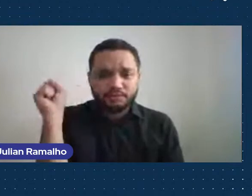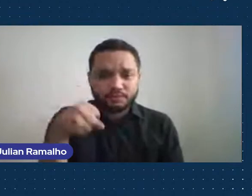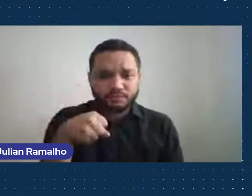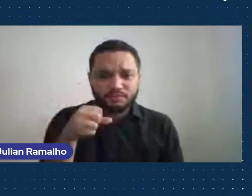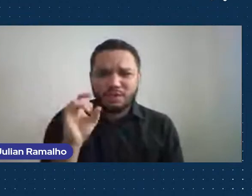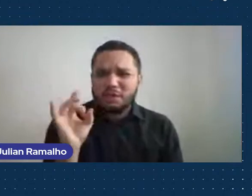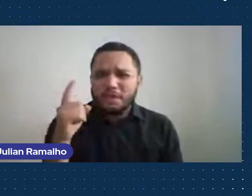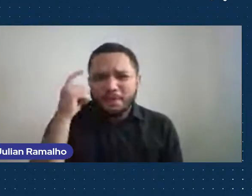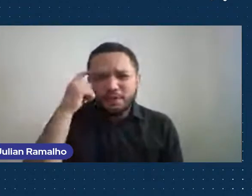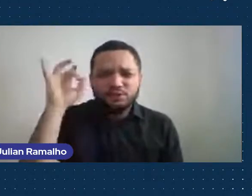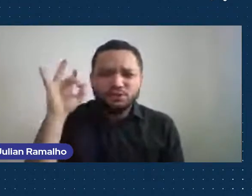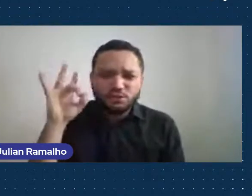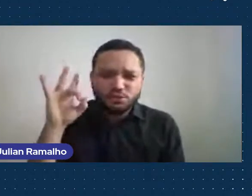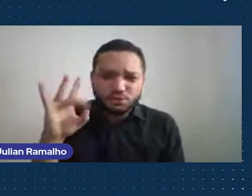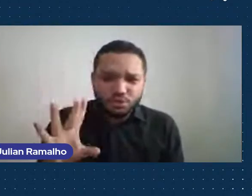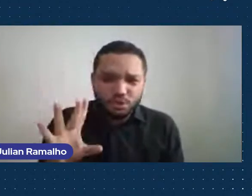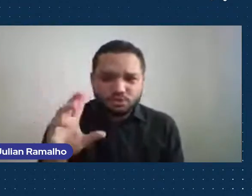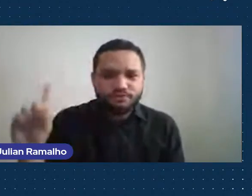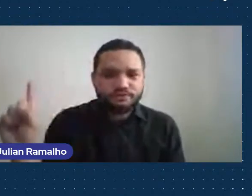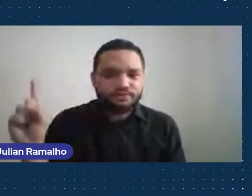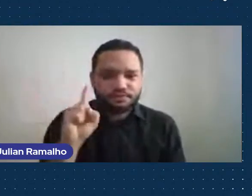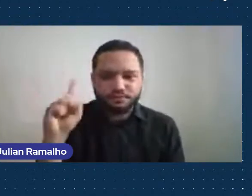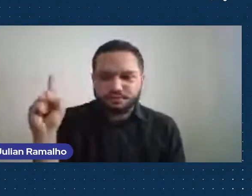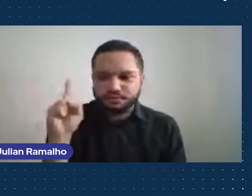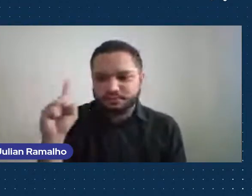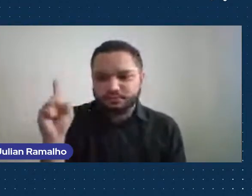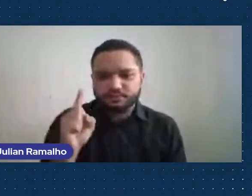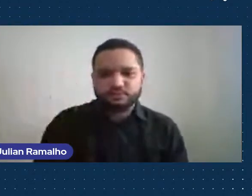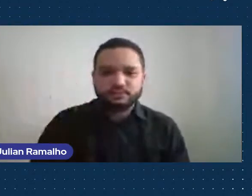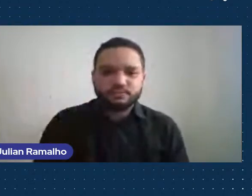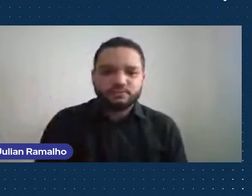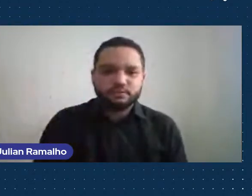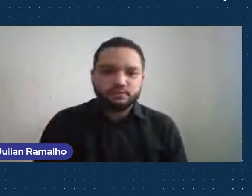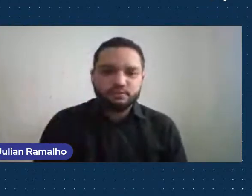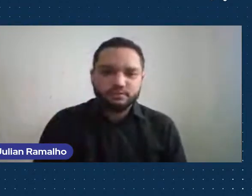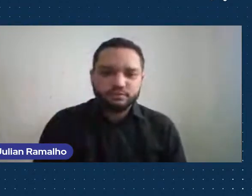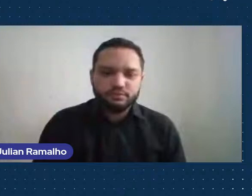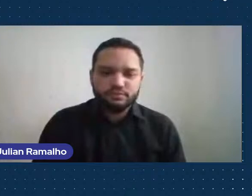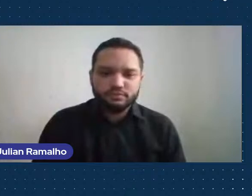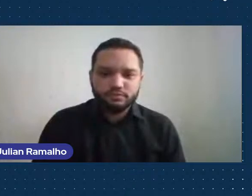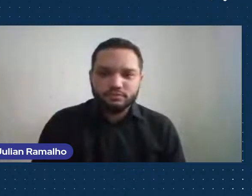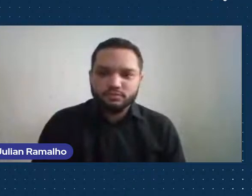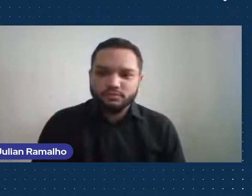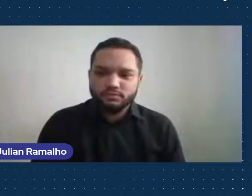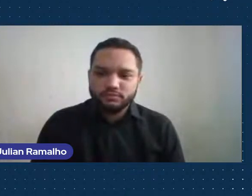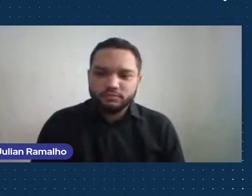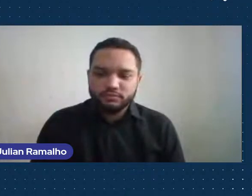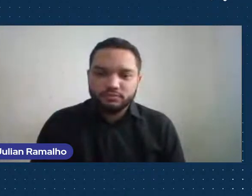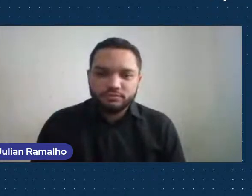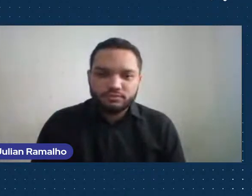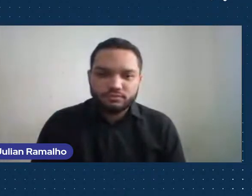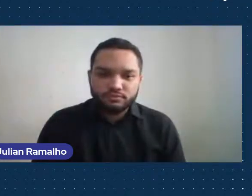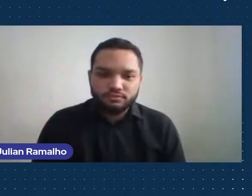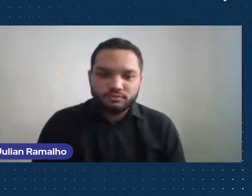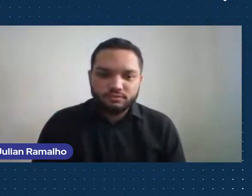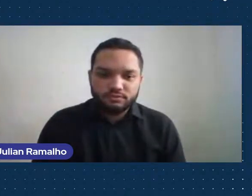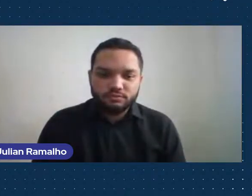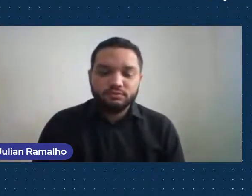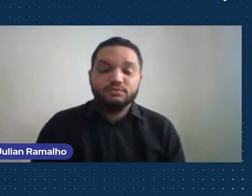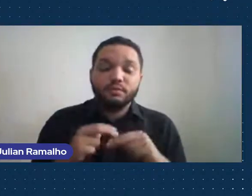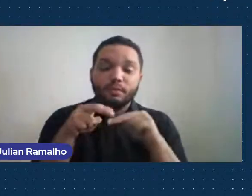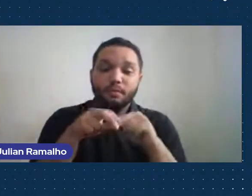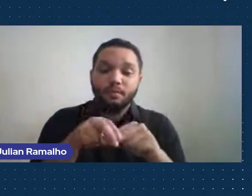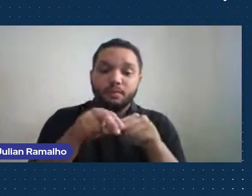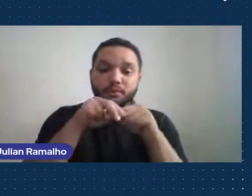só isso que faz o seu projeto ter sucesso na hora de uma seleção. Então, é para isso, é por